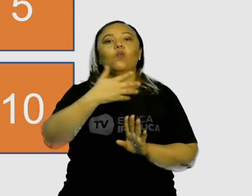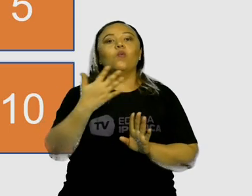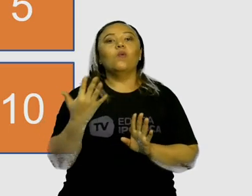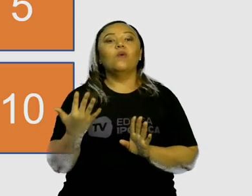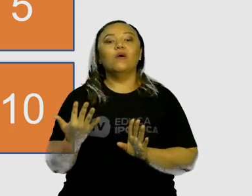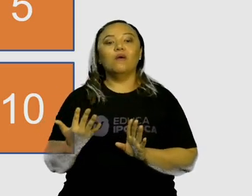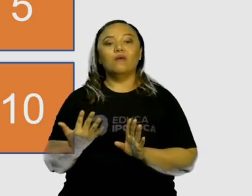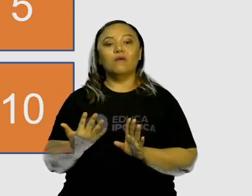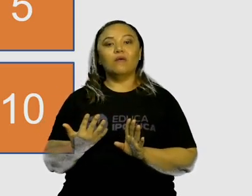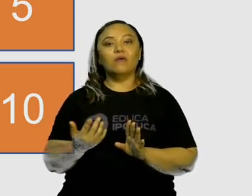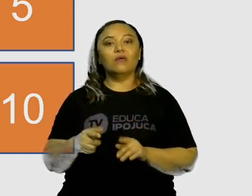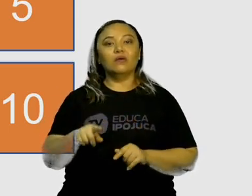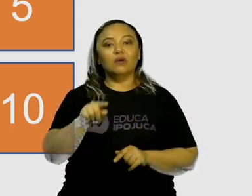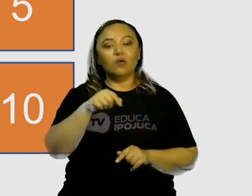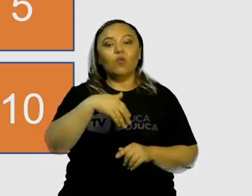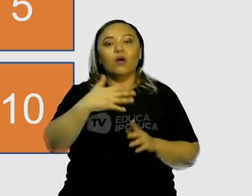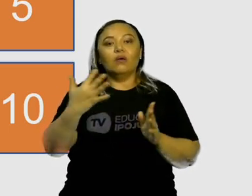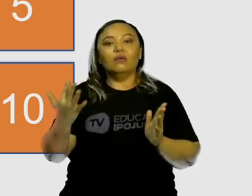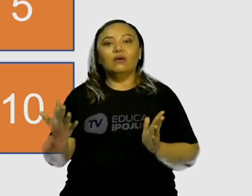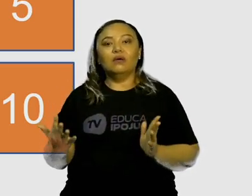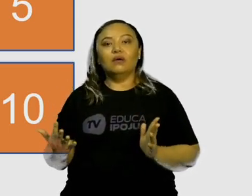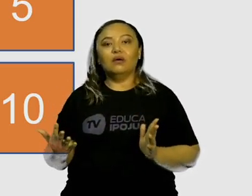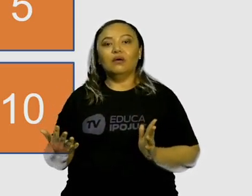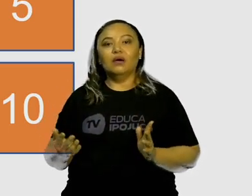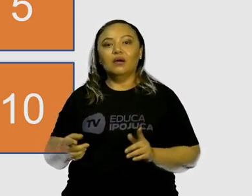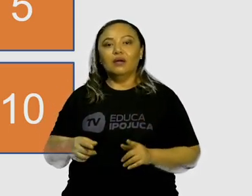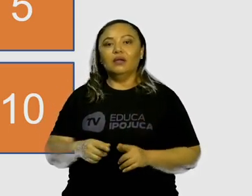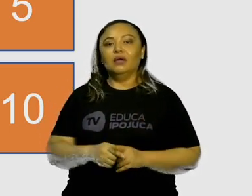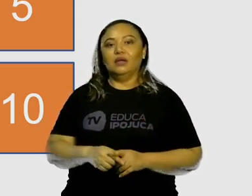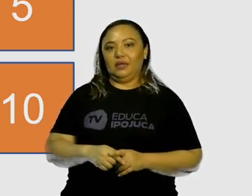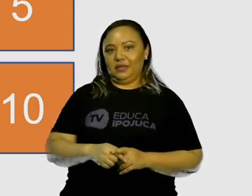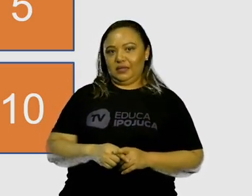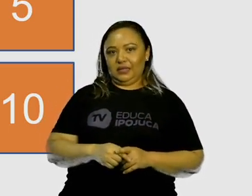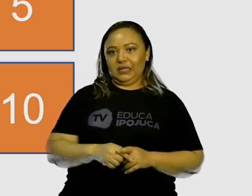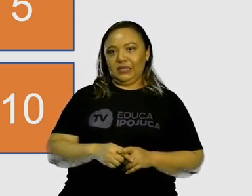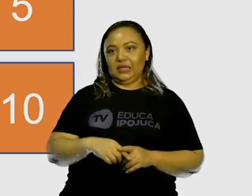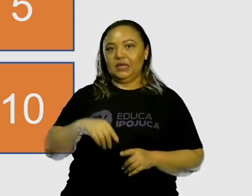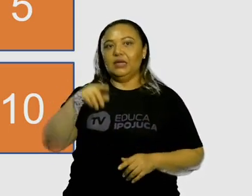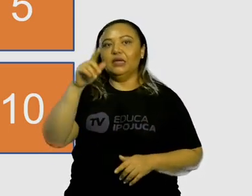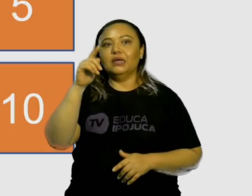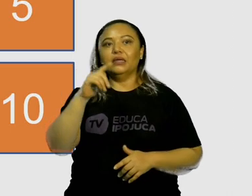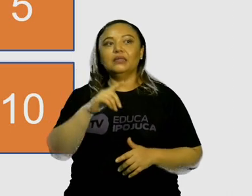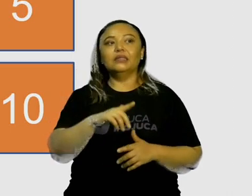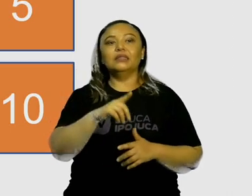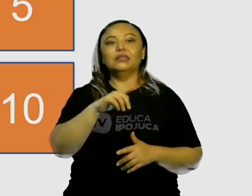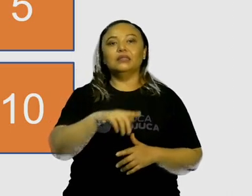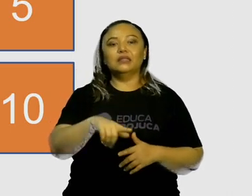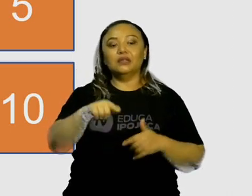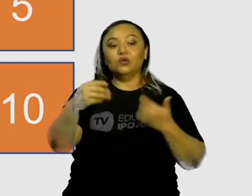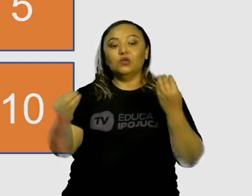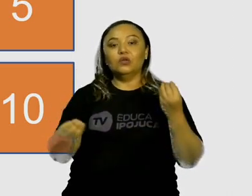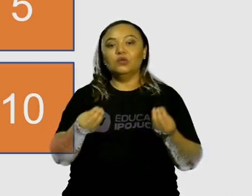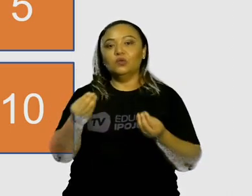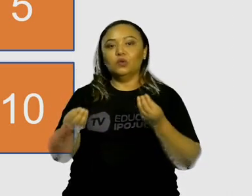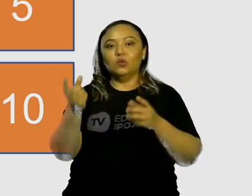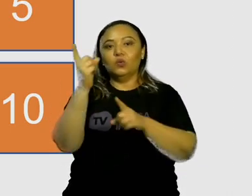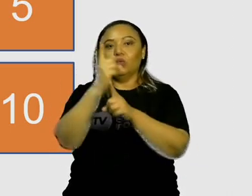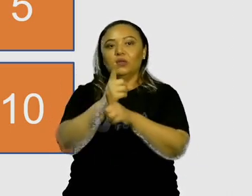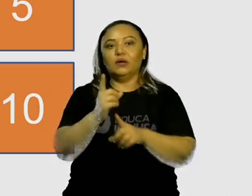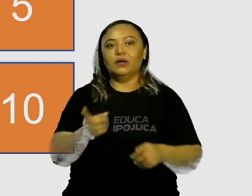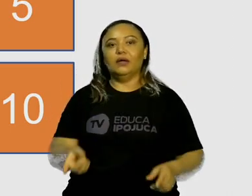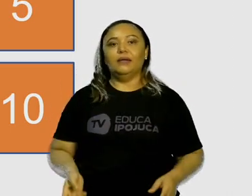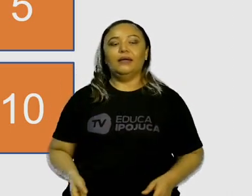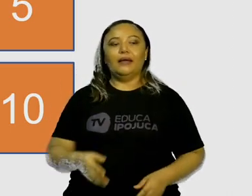a chance, ou seja, qual a probabilidade de